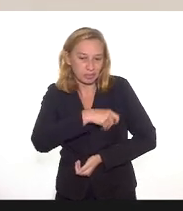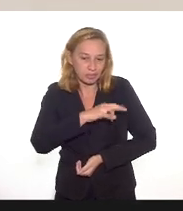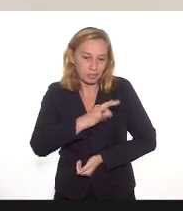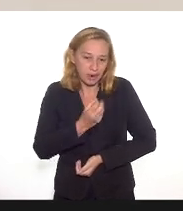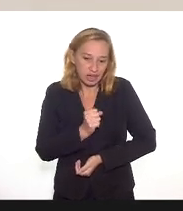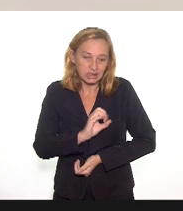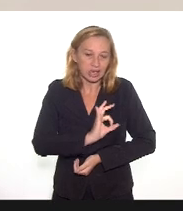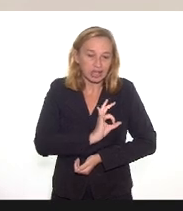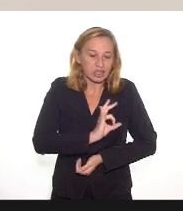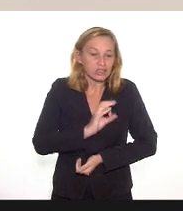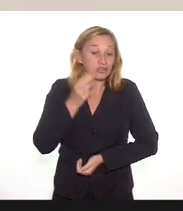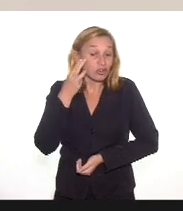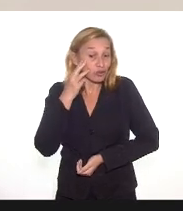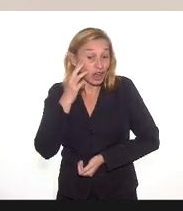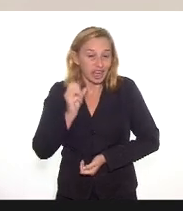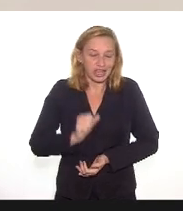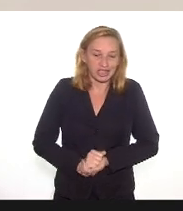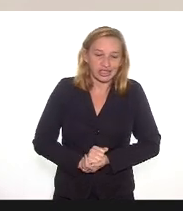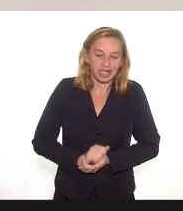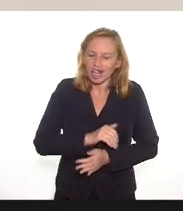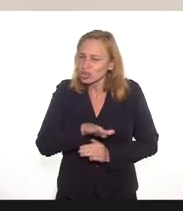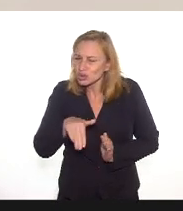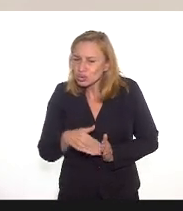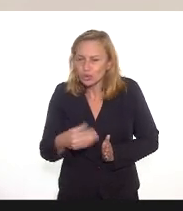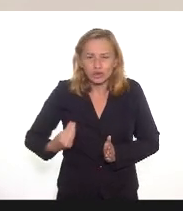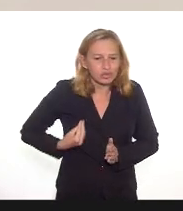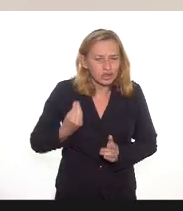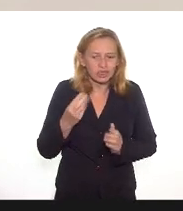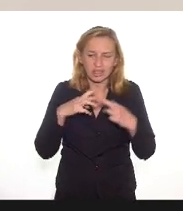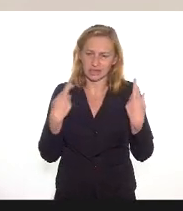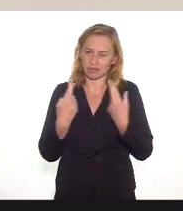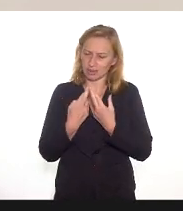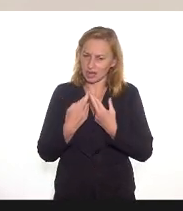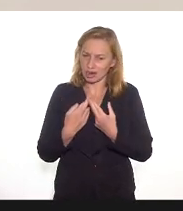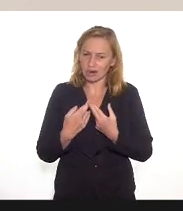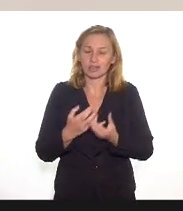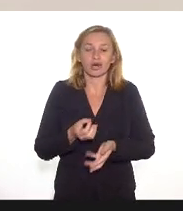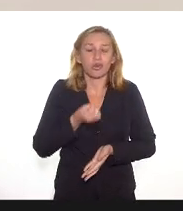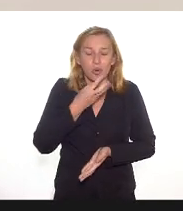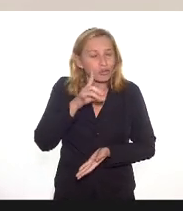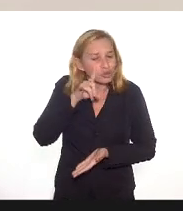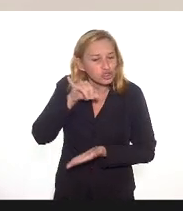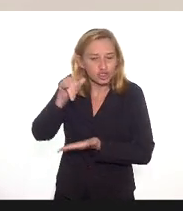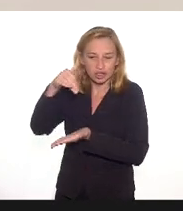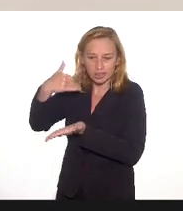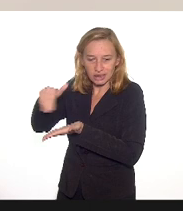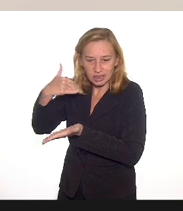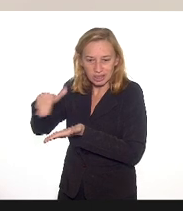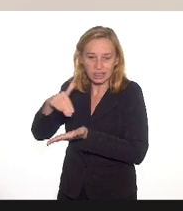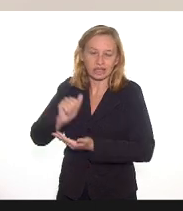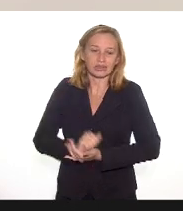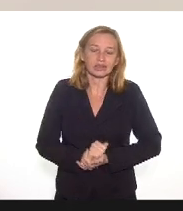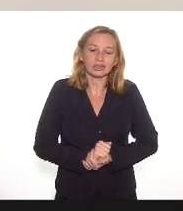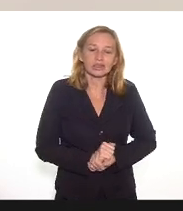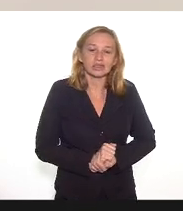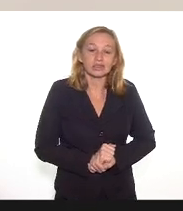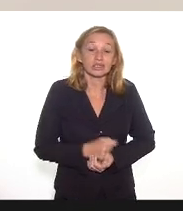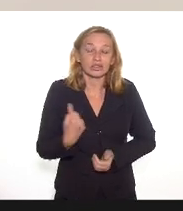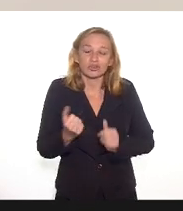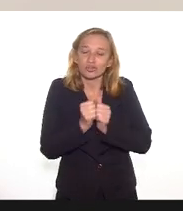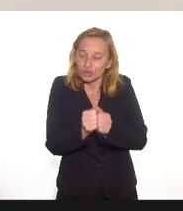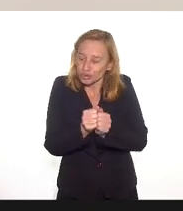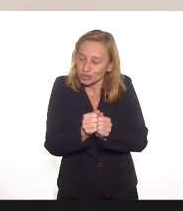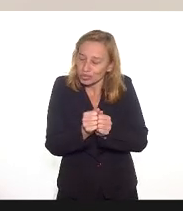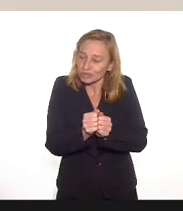dia ao deputado Valdec, todos os presentes, né? Bom dia ao secretário Nelson Rocha, estamos juntos aí